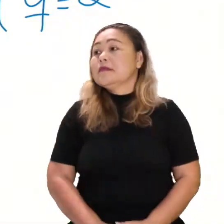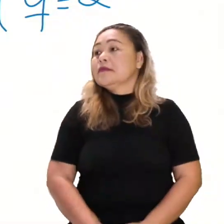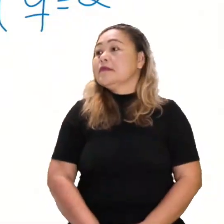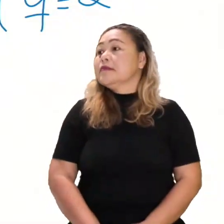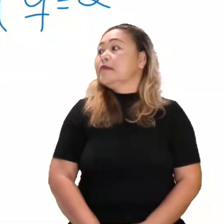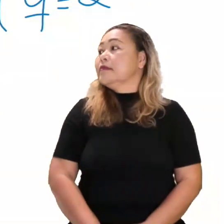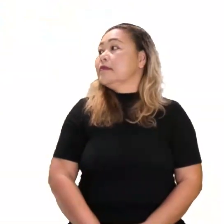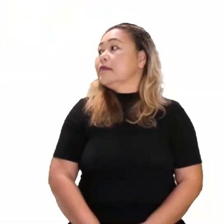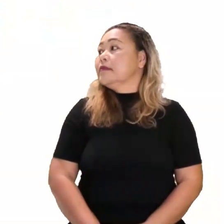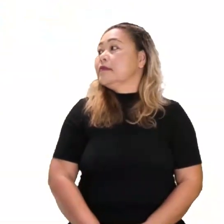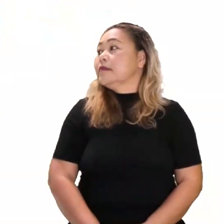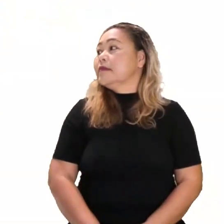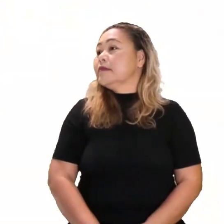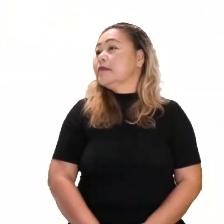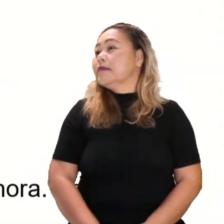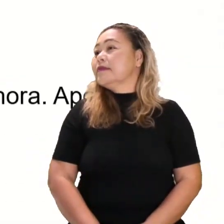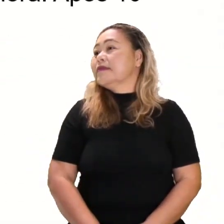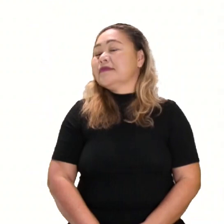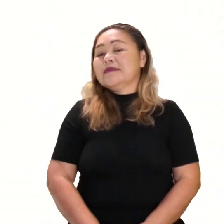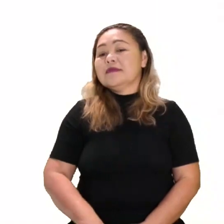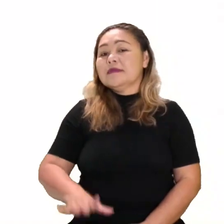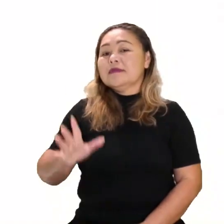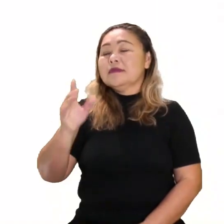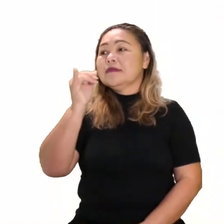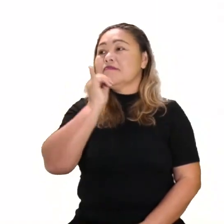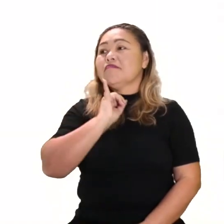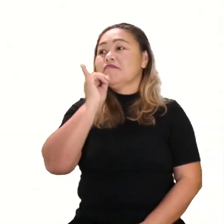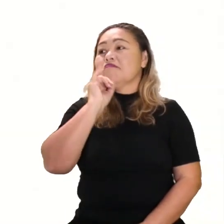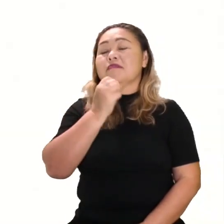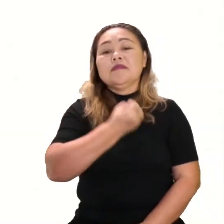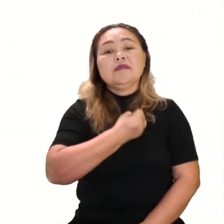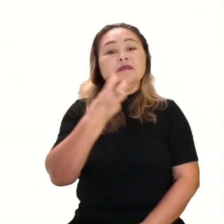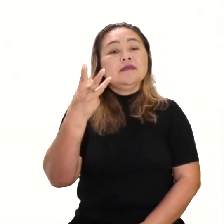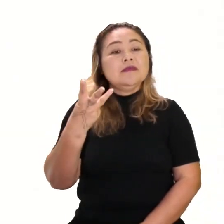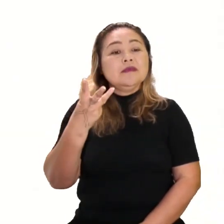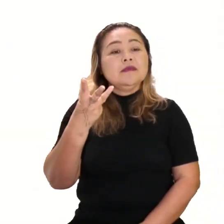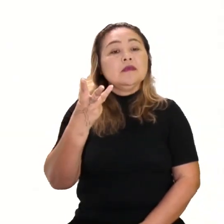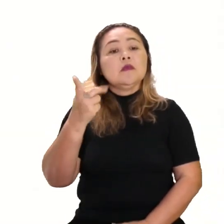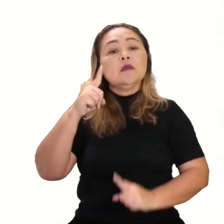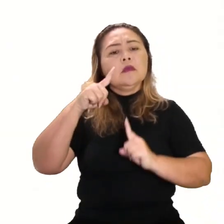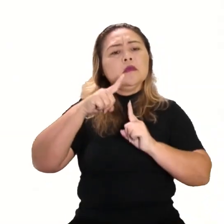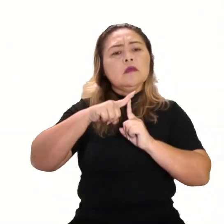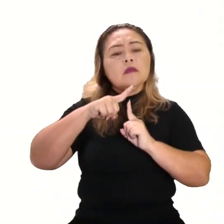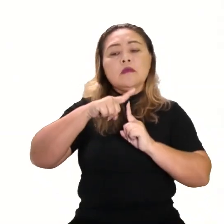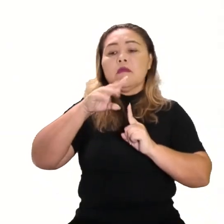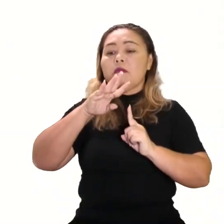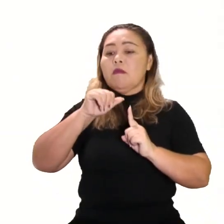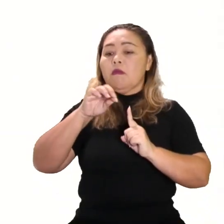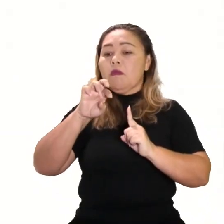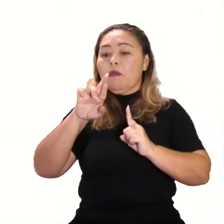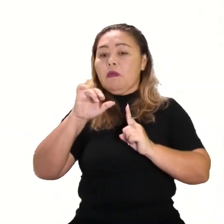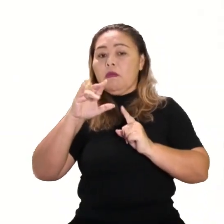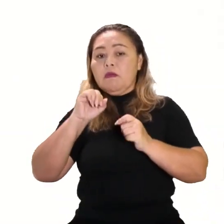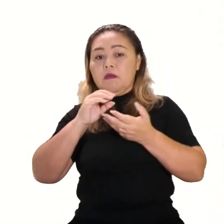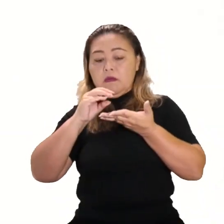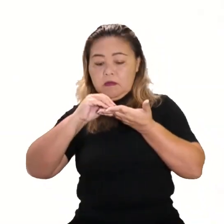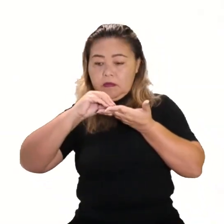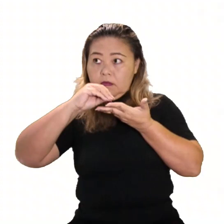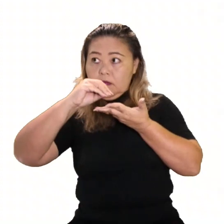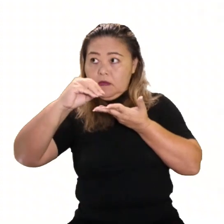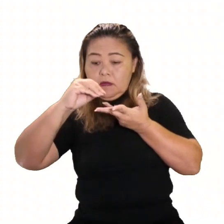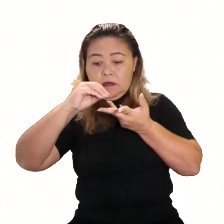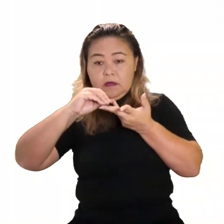tá. Vamos lá no exemplo número 3, olha lá. Um tipo de bactéria divide-se